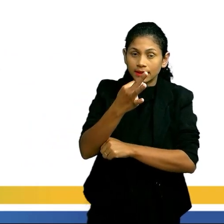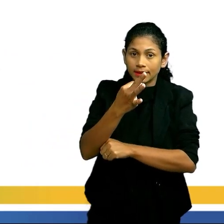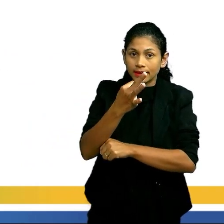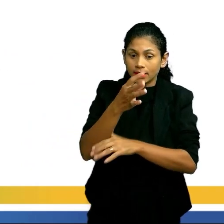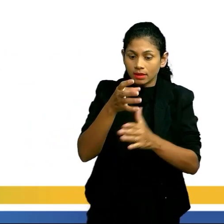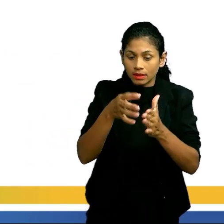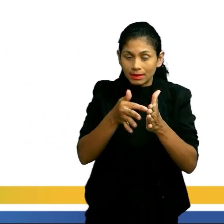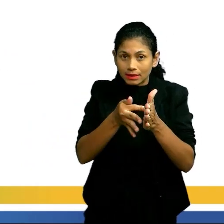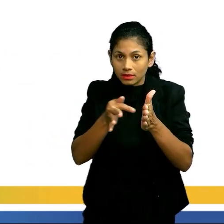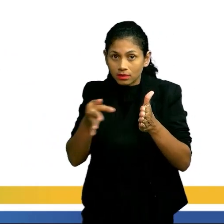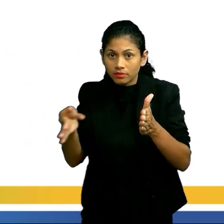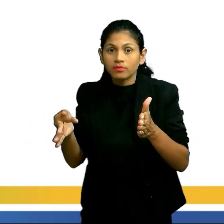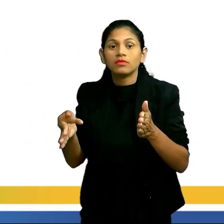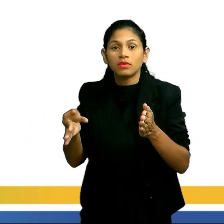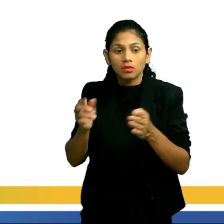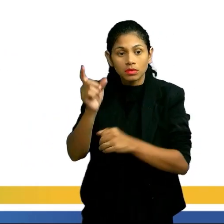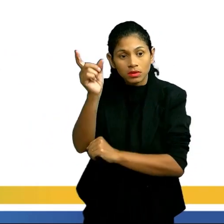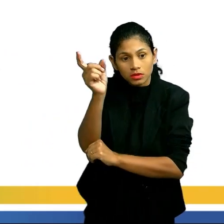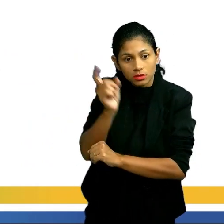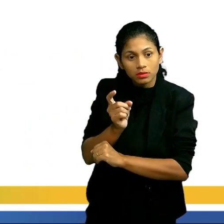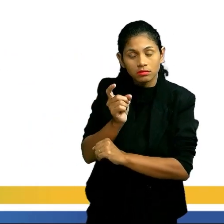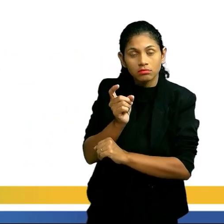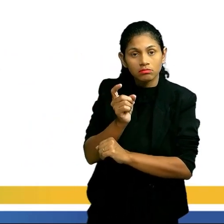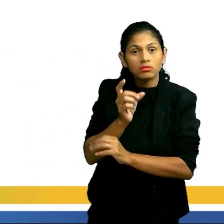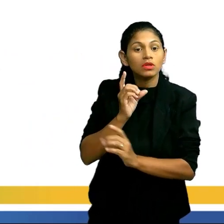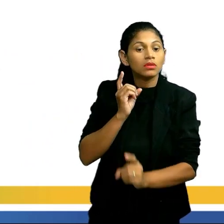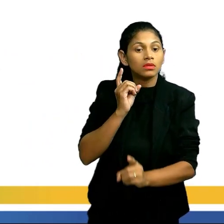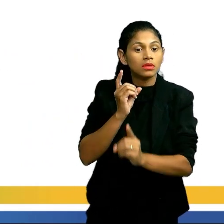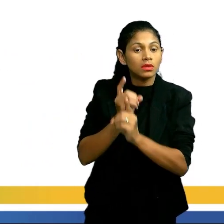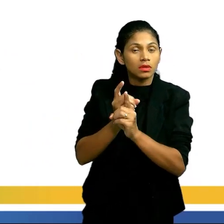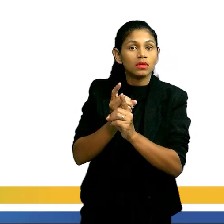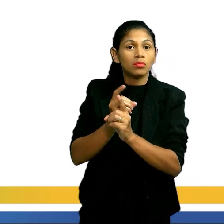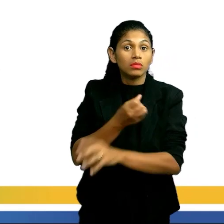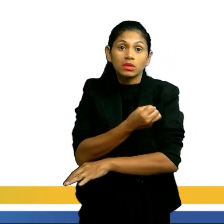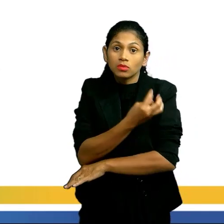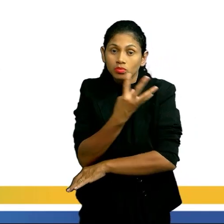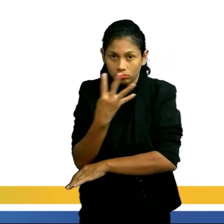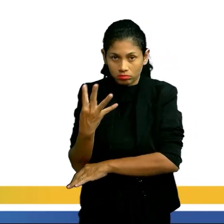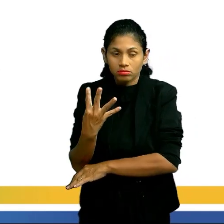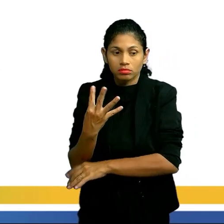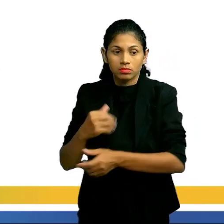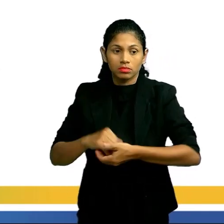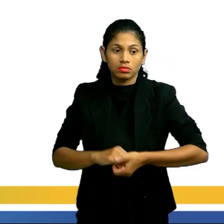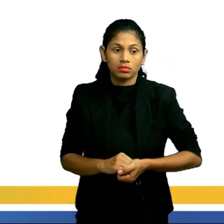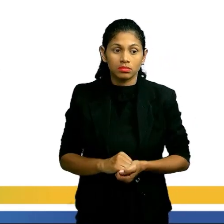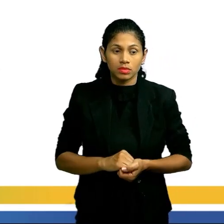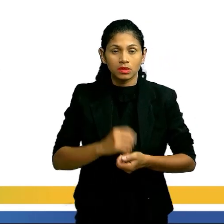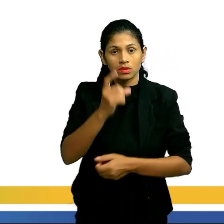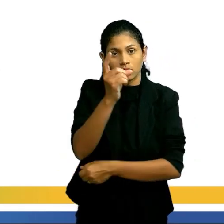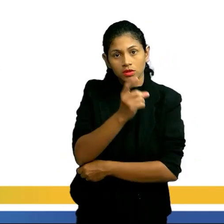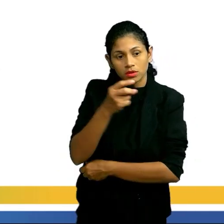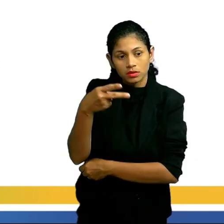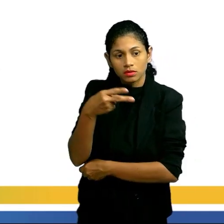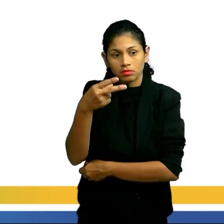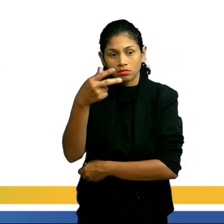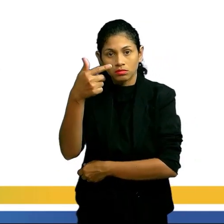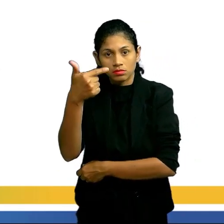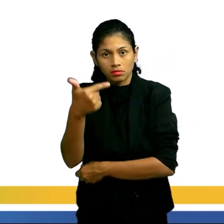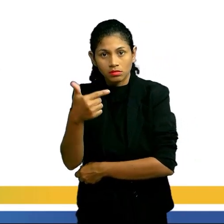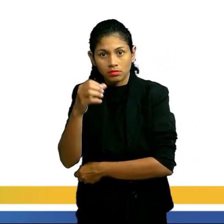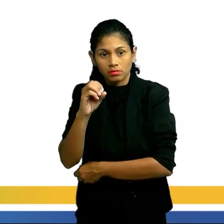serem produzidas. Agora é só substituir. Então, x, que é igual a 20t, vai ser